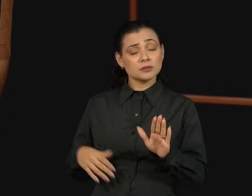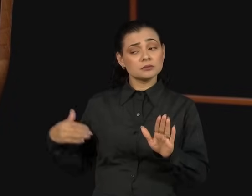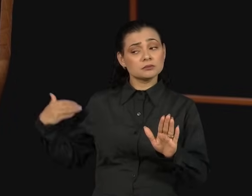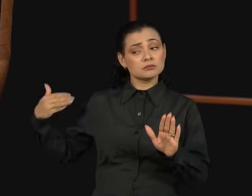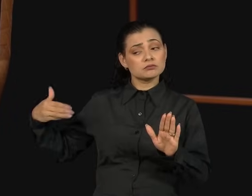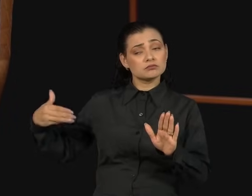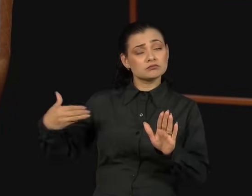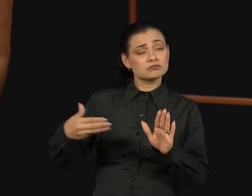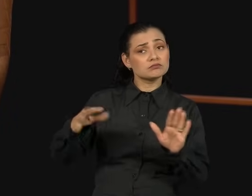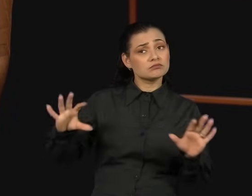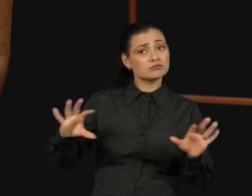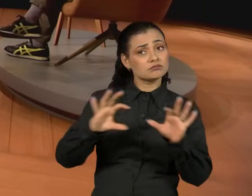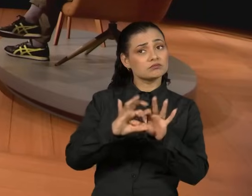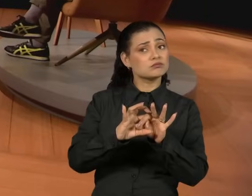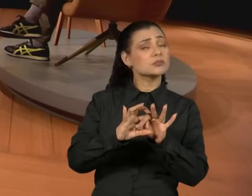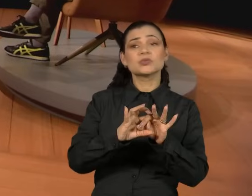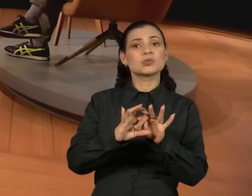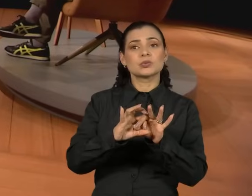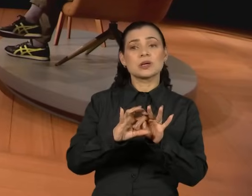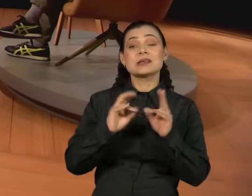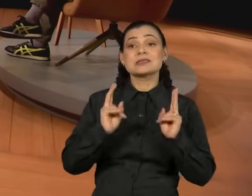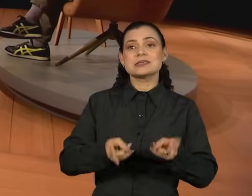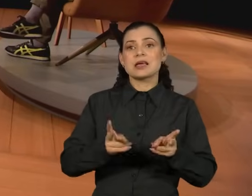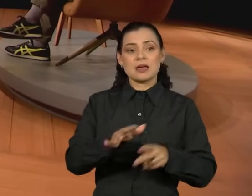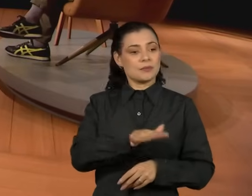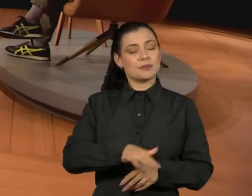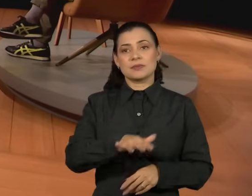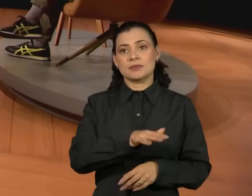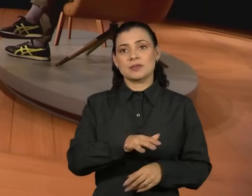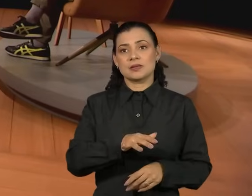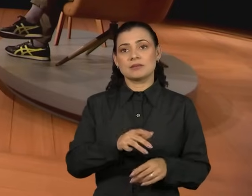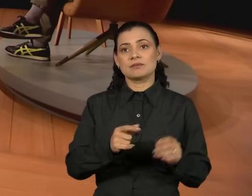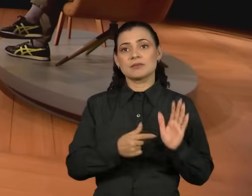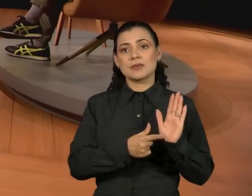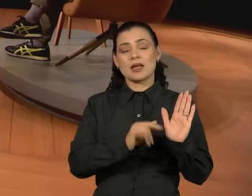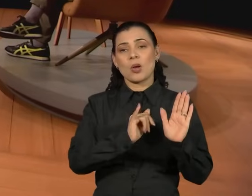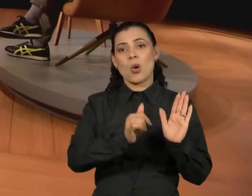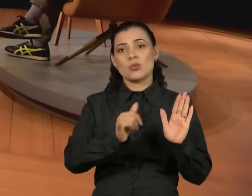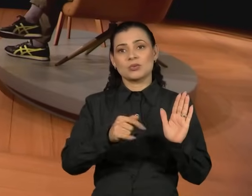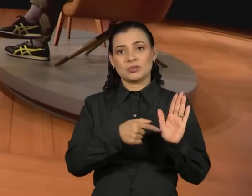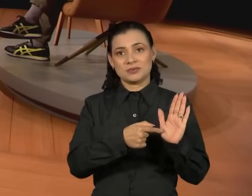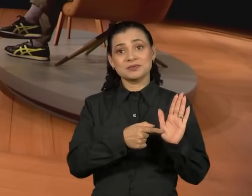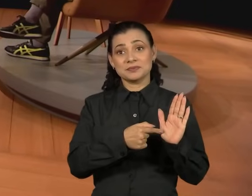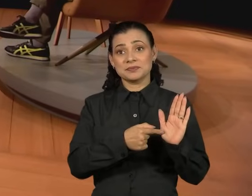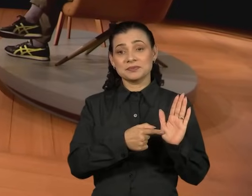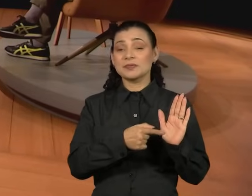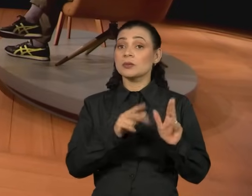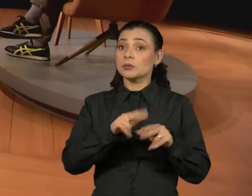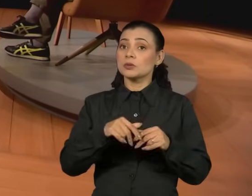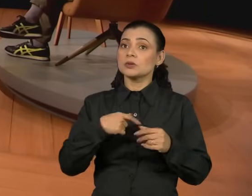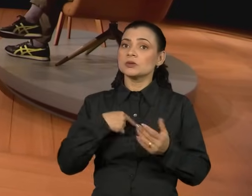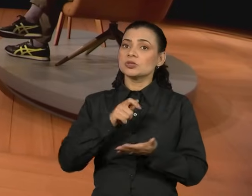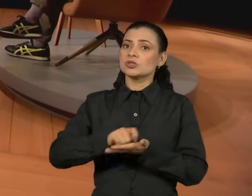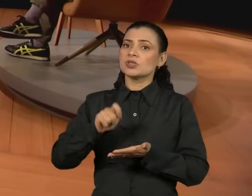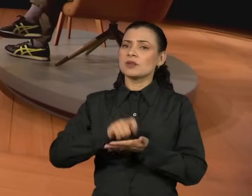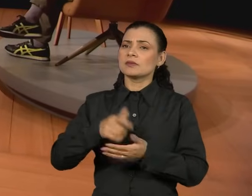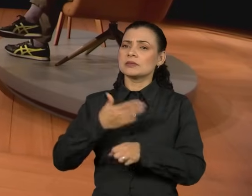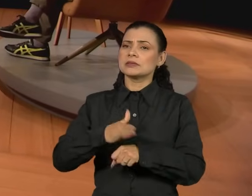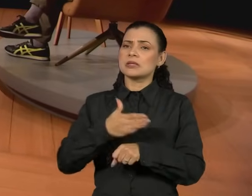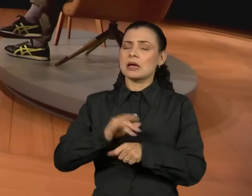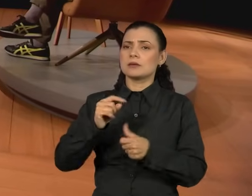tudo estava colocado no conto do Machado. Por isso, eu escrevi um longo